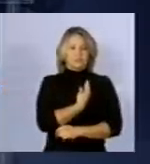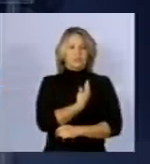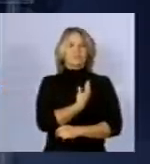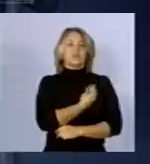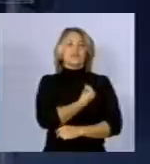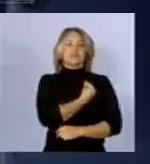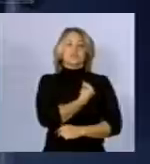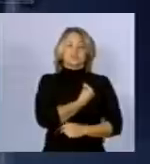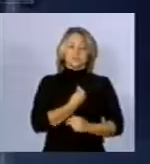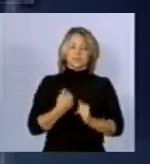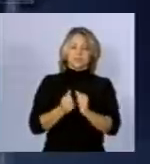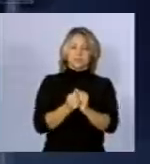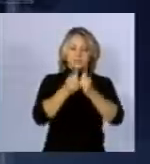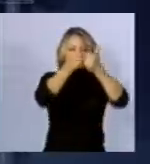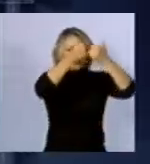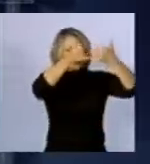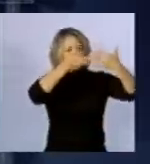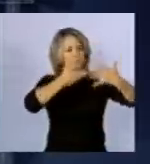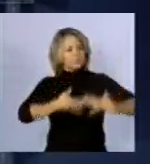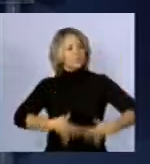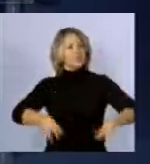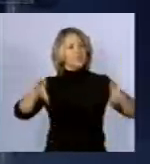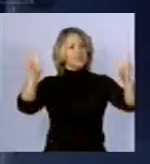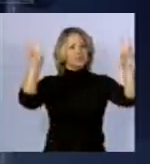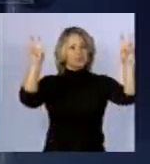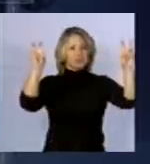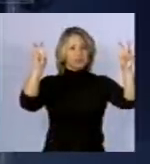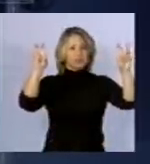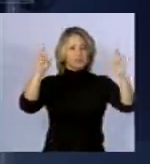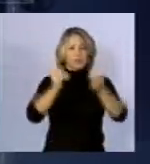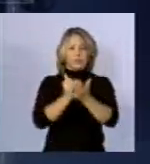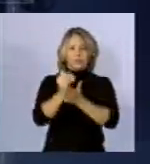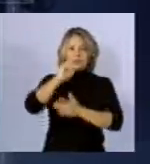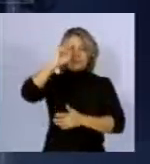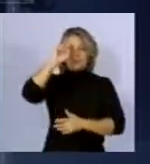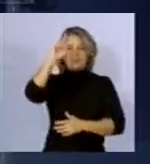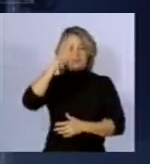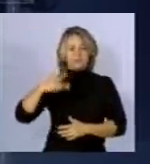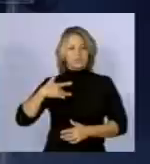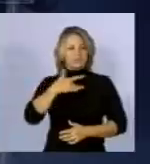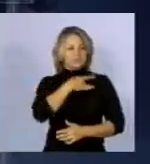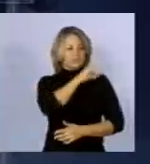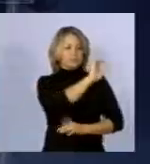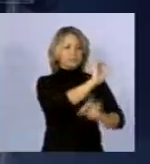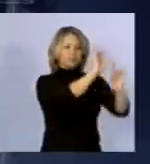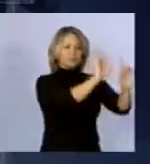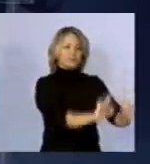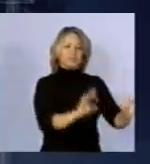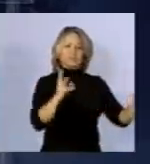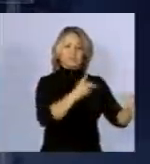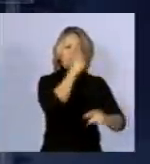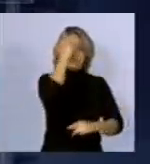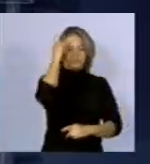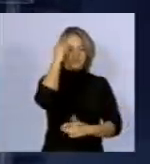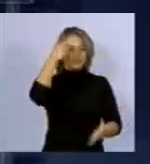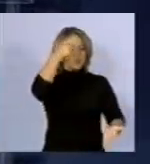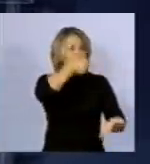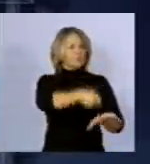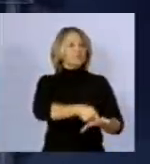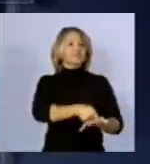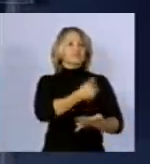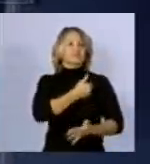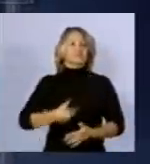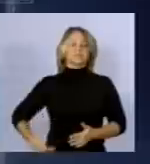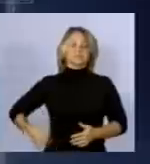algumas palavras sobre o tema a partir da ideia de que a saúde é um direito de todos e um dever do Estado brasileiro